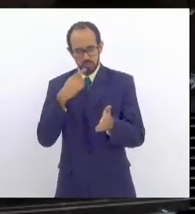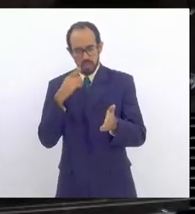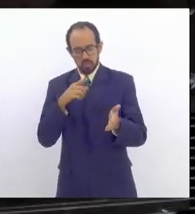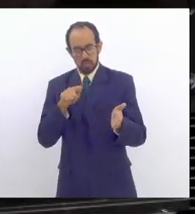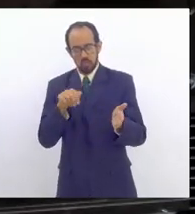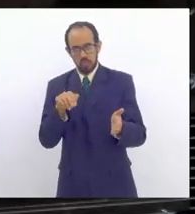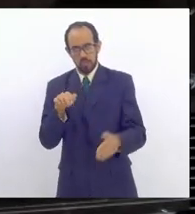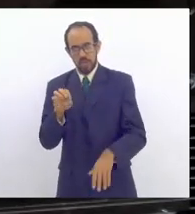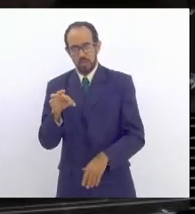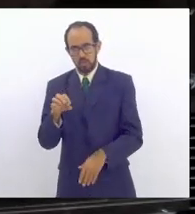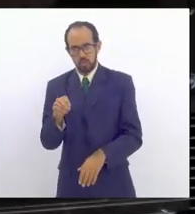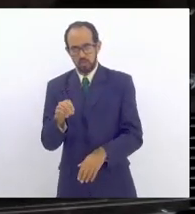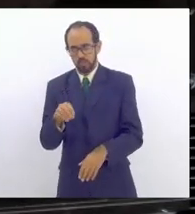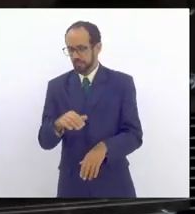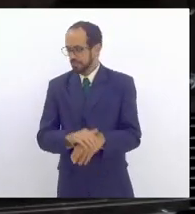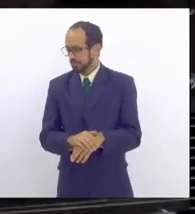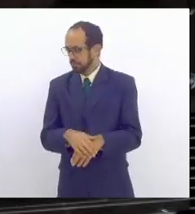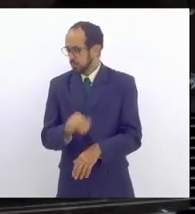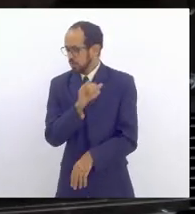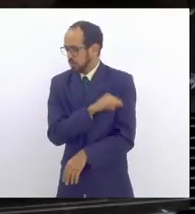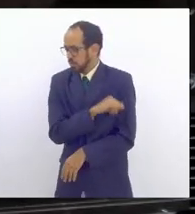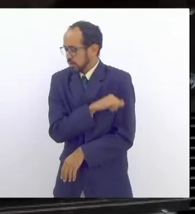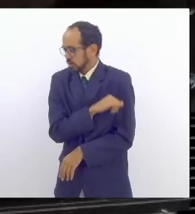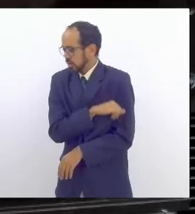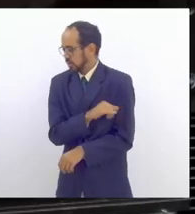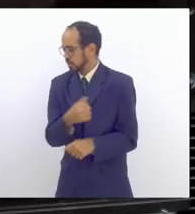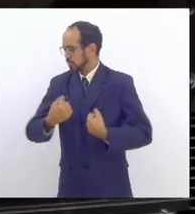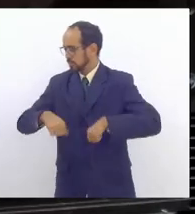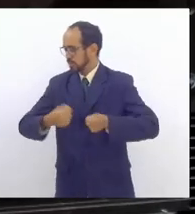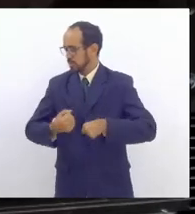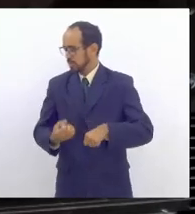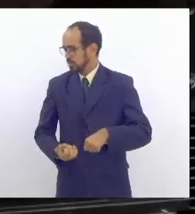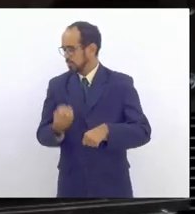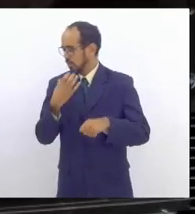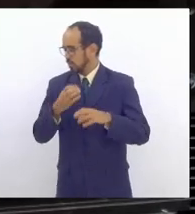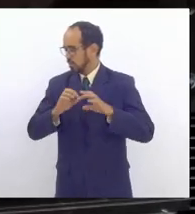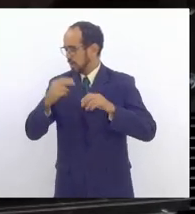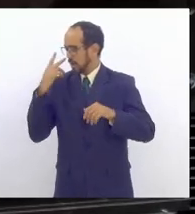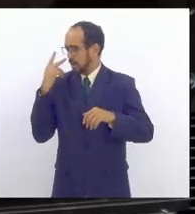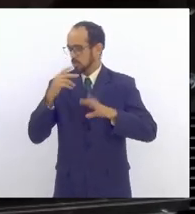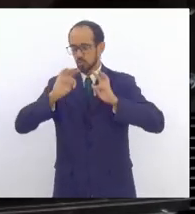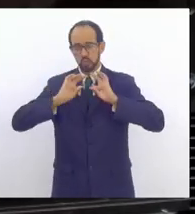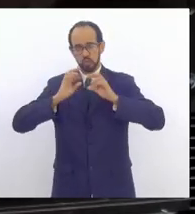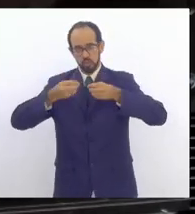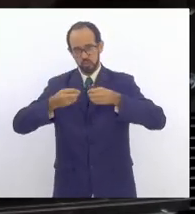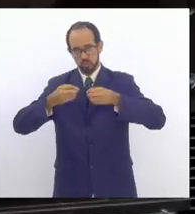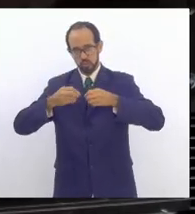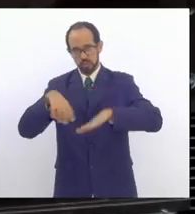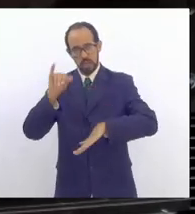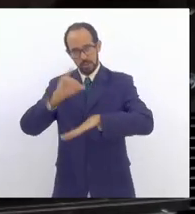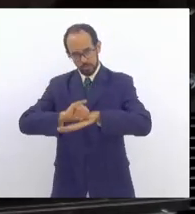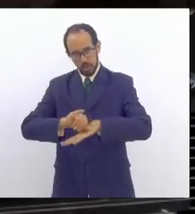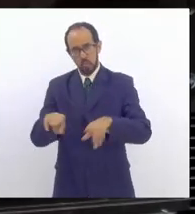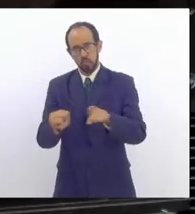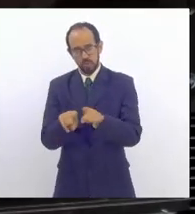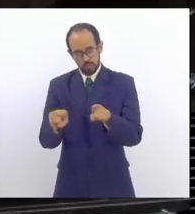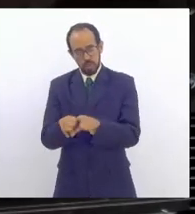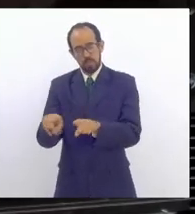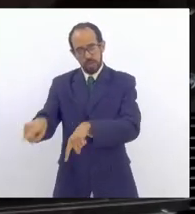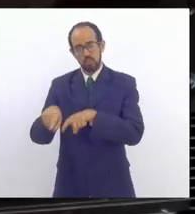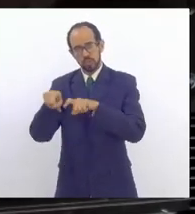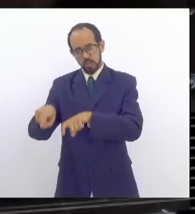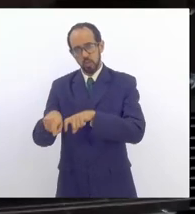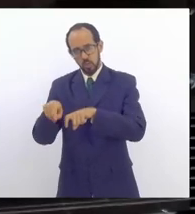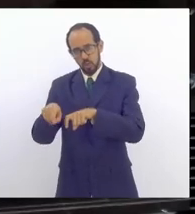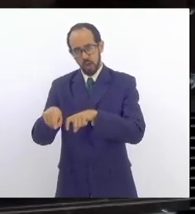E o Rio de Janeiro precisa ser bom para todo mundo, da capital e ao interior. As pessoas que